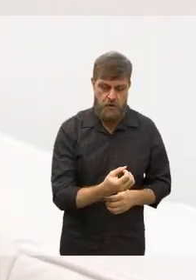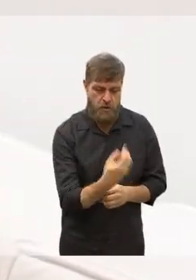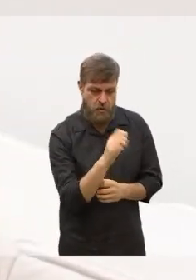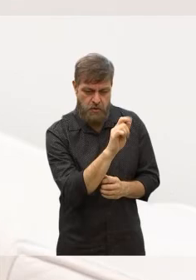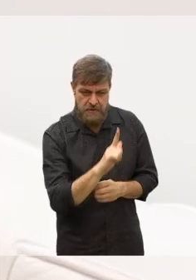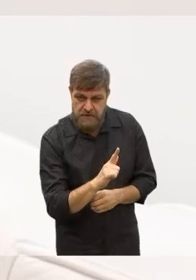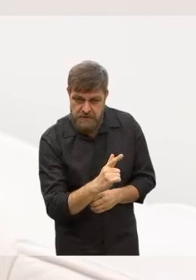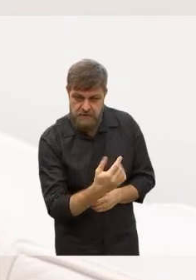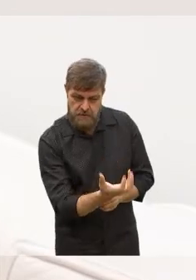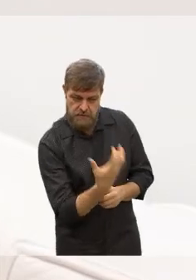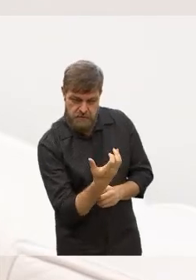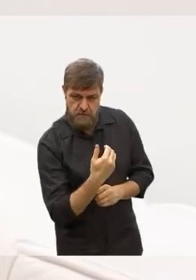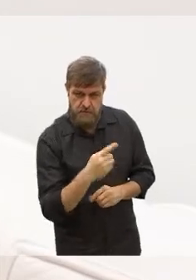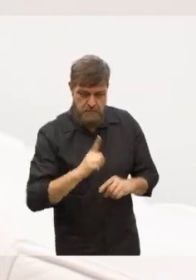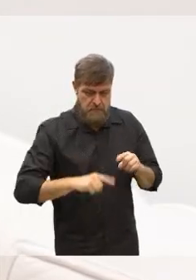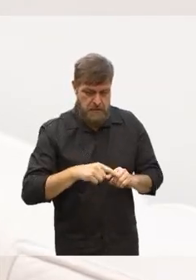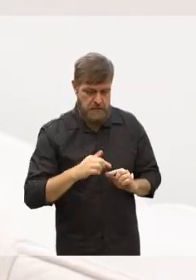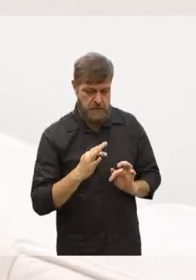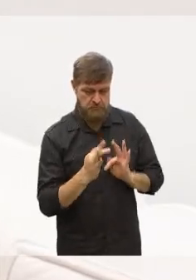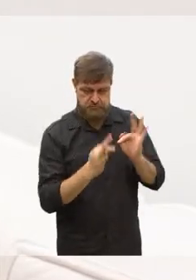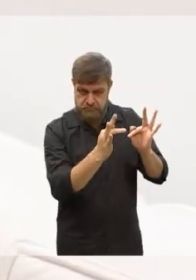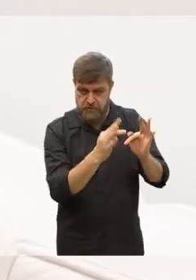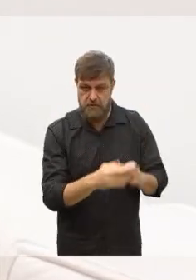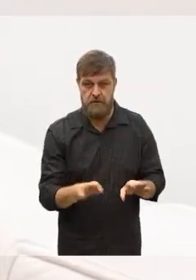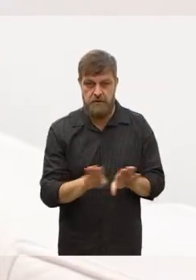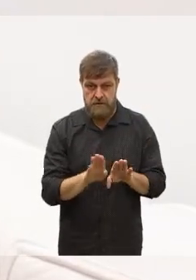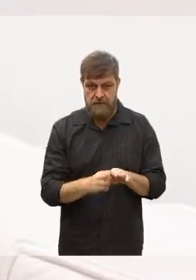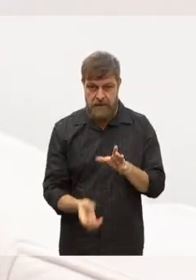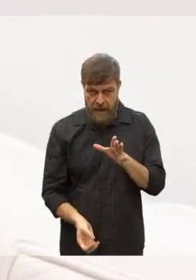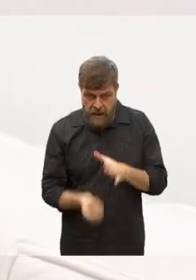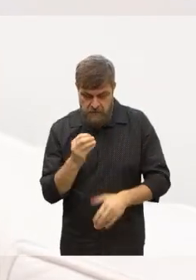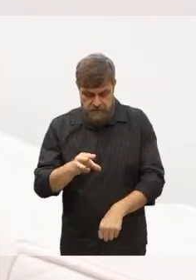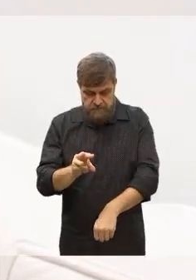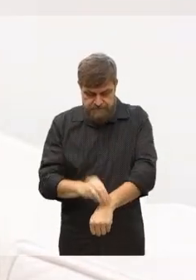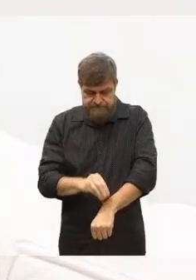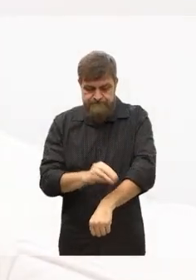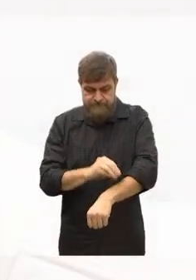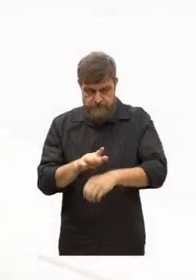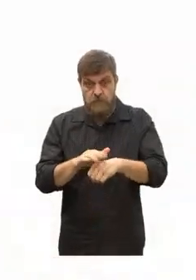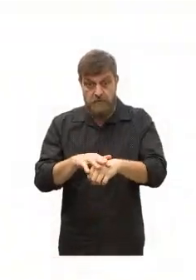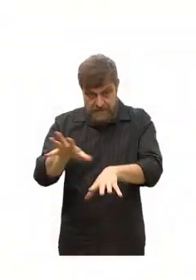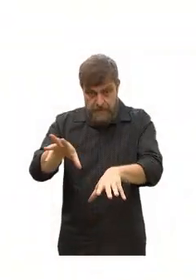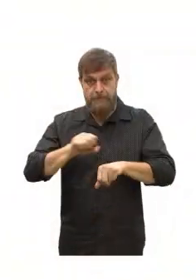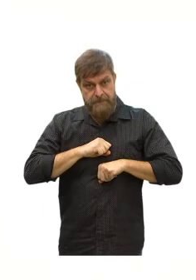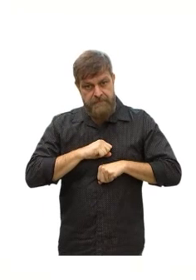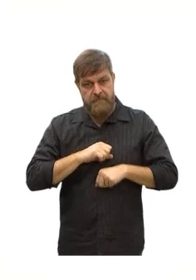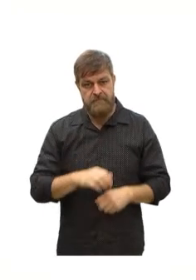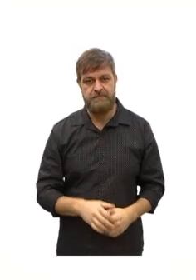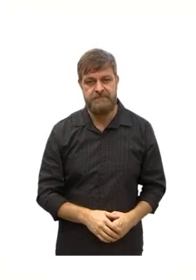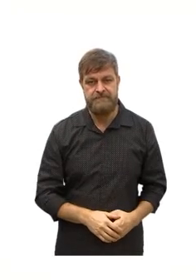radiação induzida pelos aparelhos, elas vão levar a esse tipo de patologia.